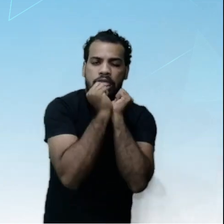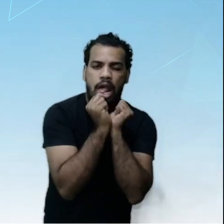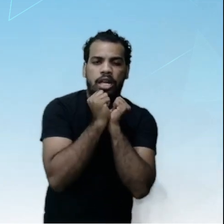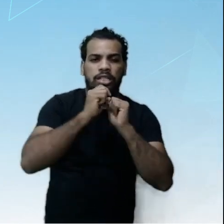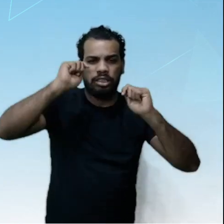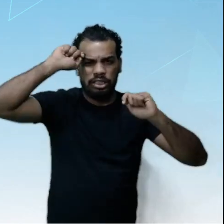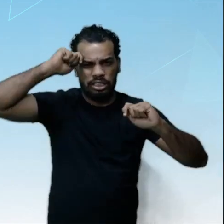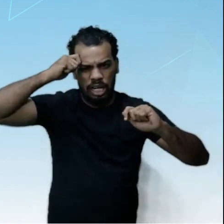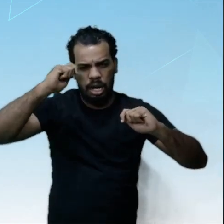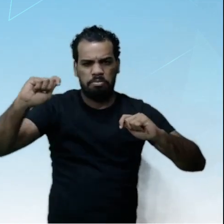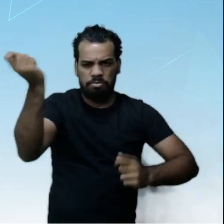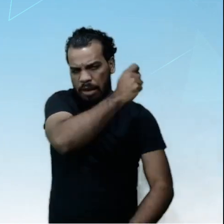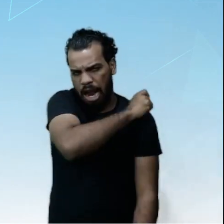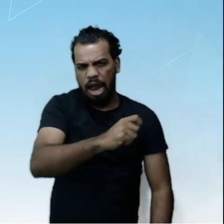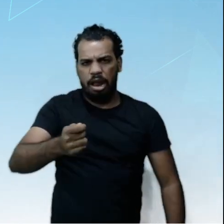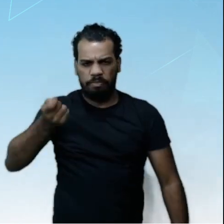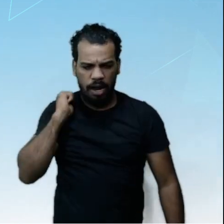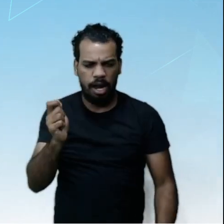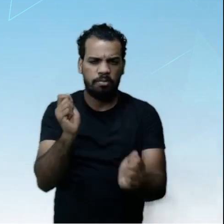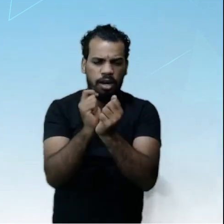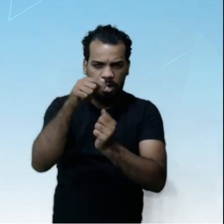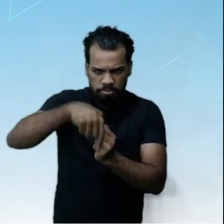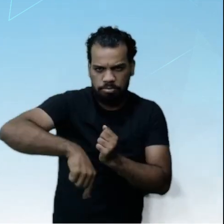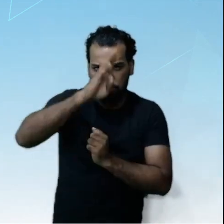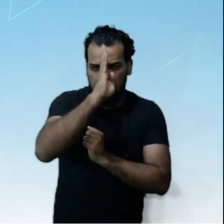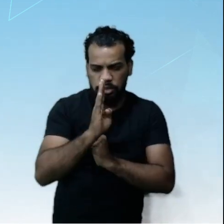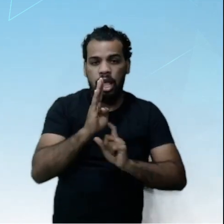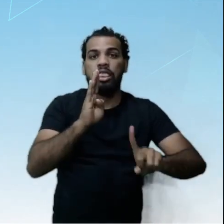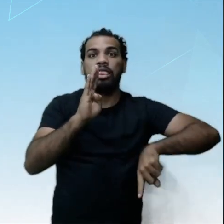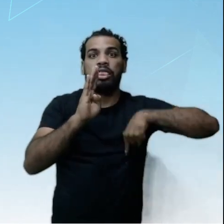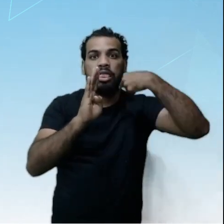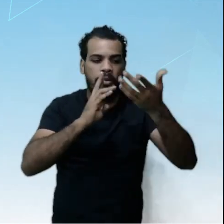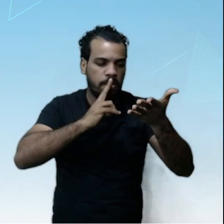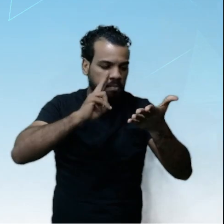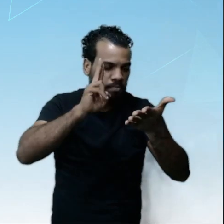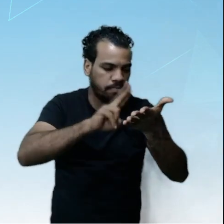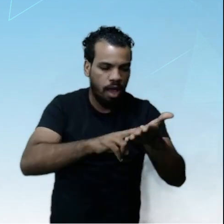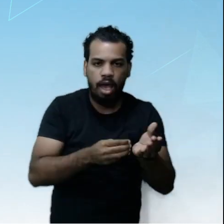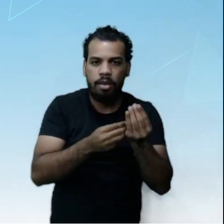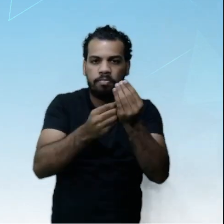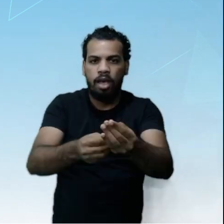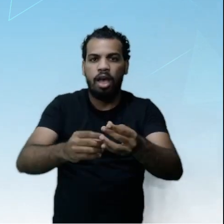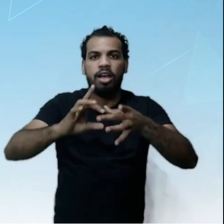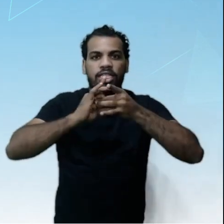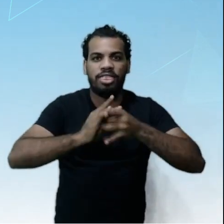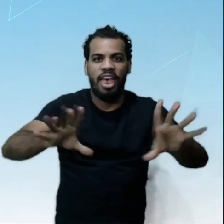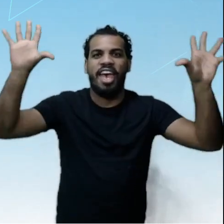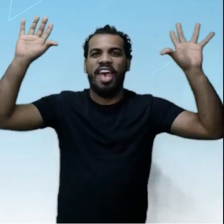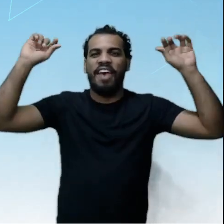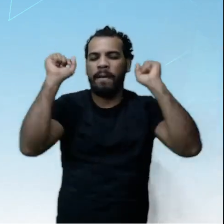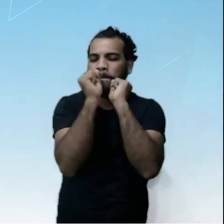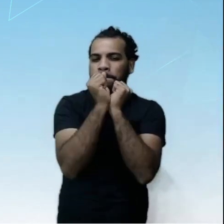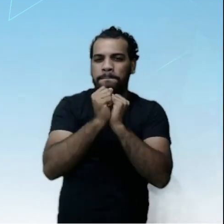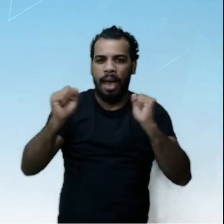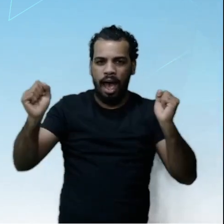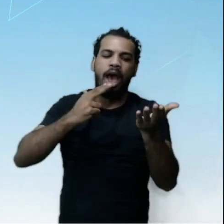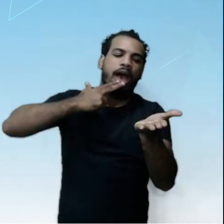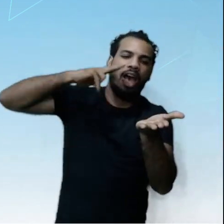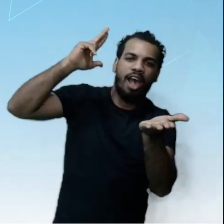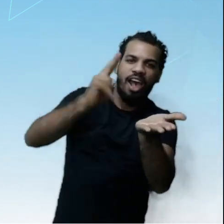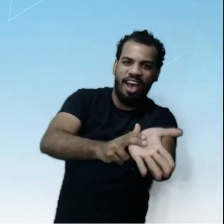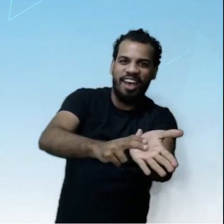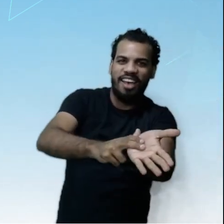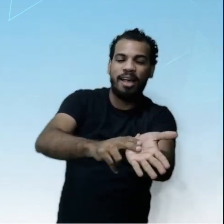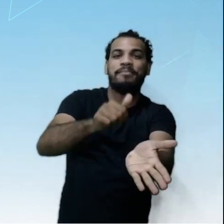escravizados que aqui estavam no Brasil receberam por ocasião da sua abolição. Então, aqui, a carta de alforria